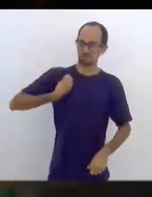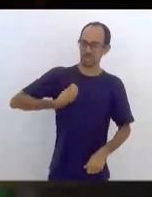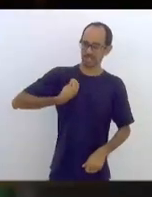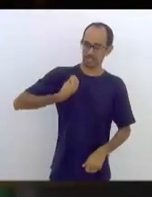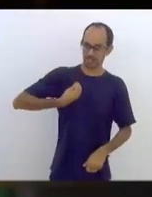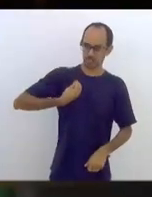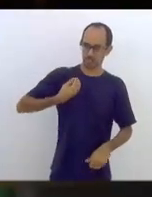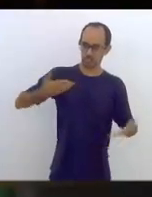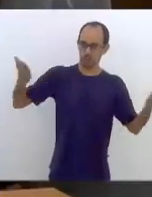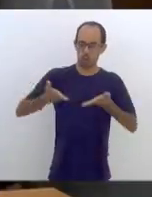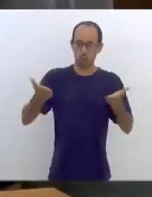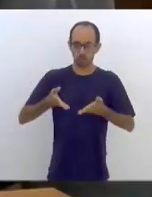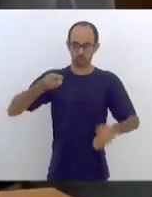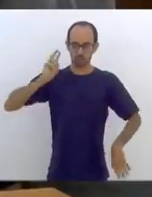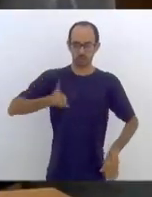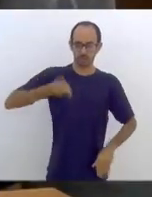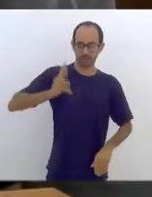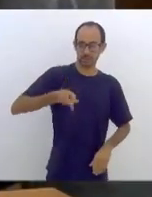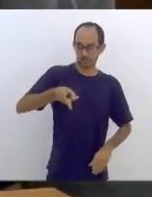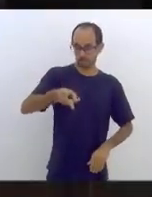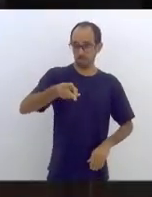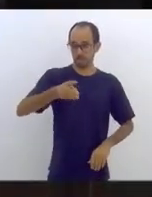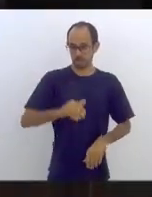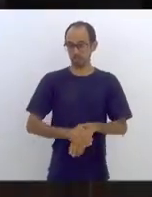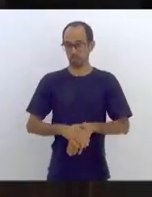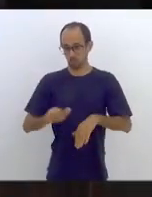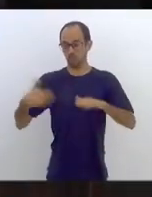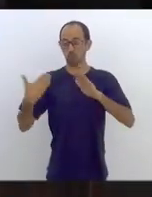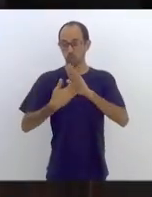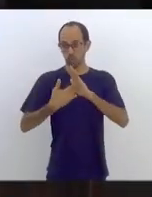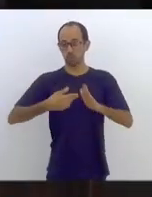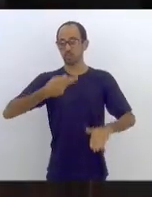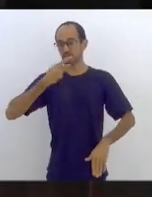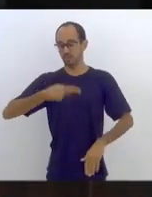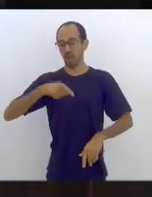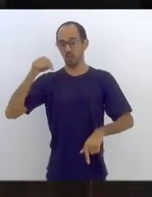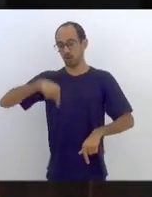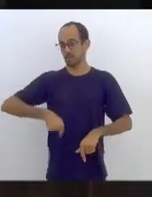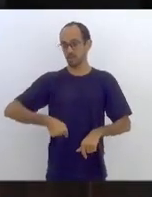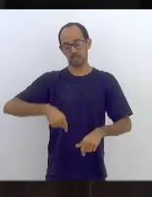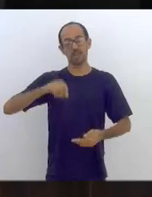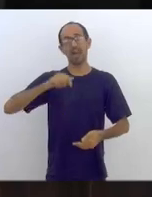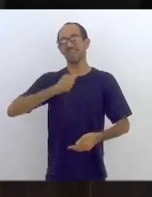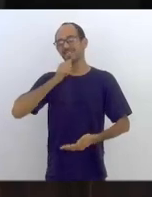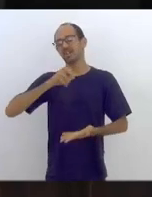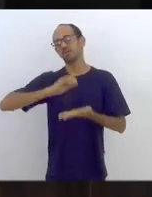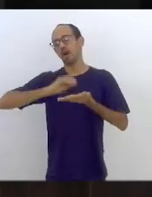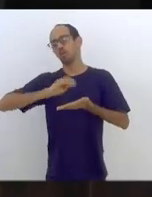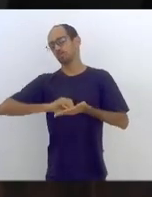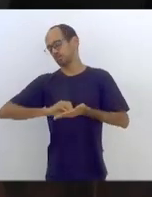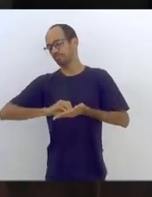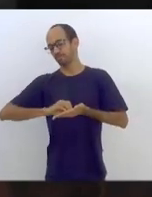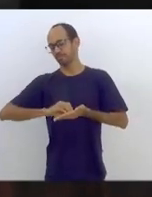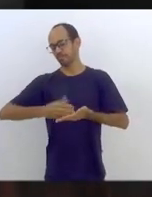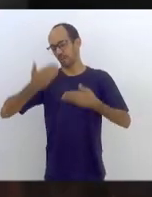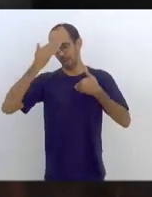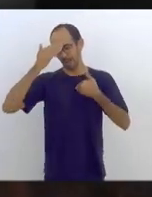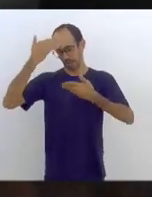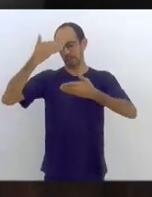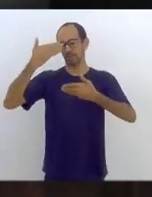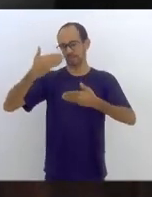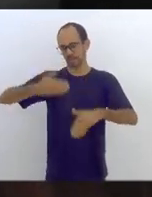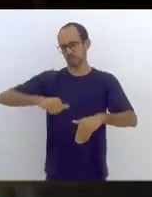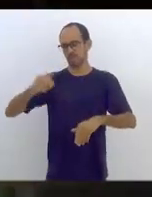hoje e sempre. Tudo que já foi dito de Marielle, sempre falta mais. Mas eu quero agradecer essa sobrinha